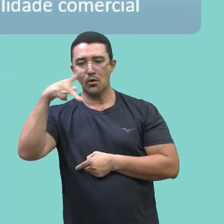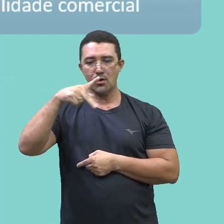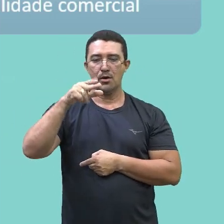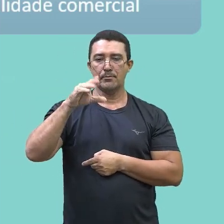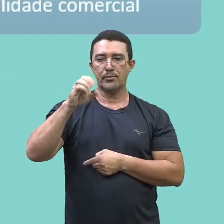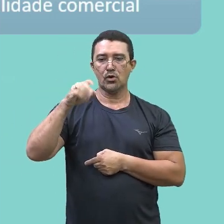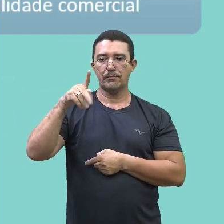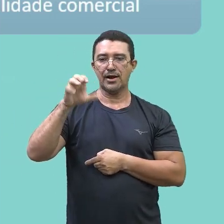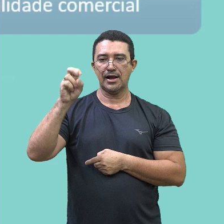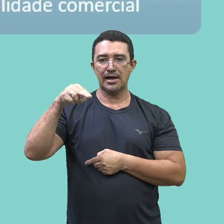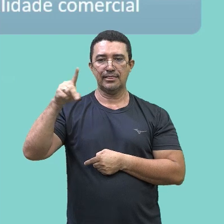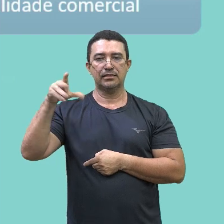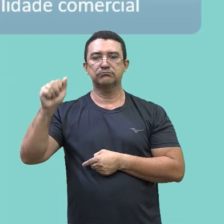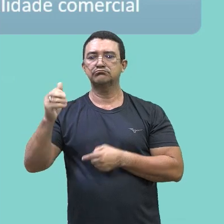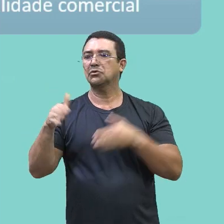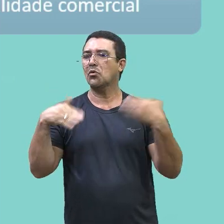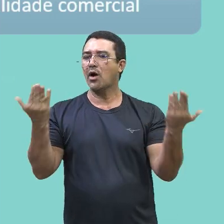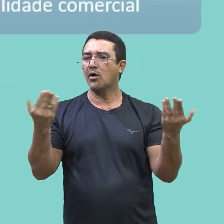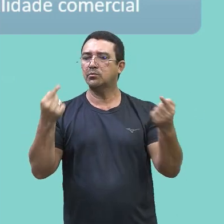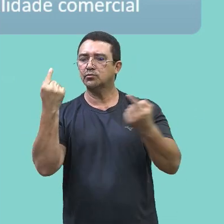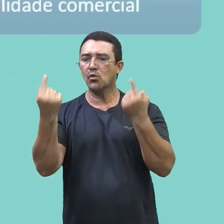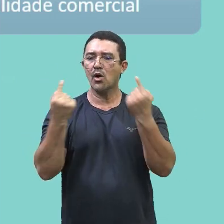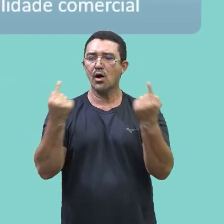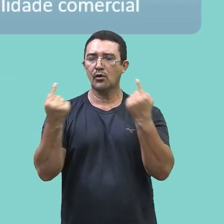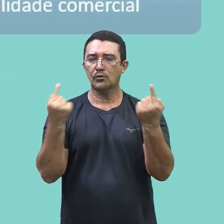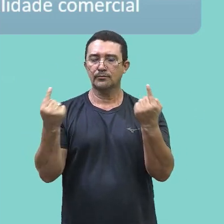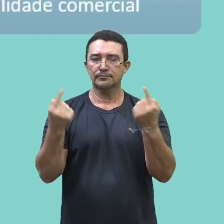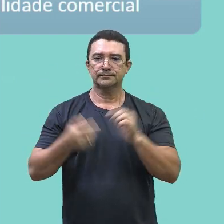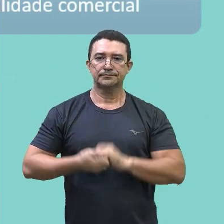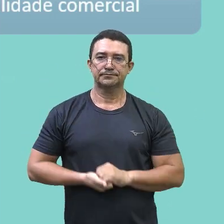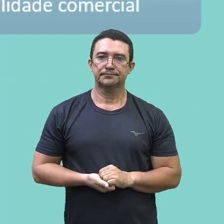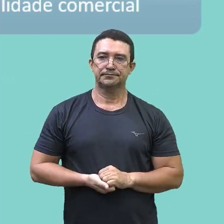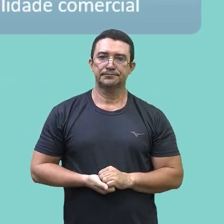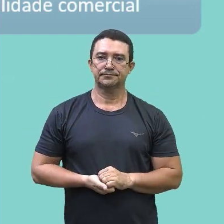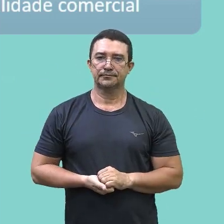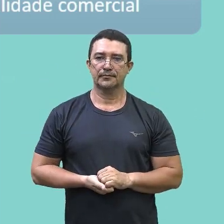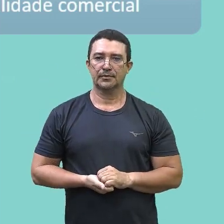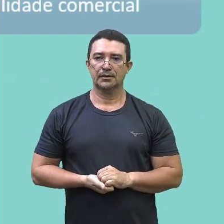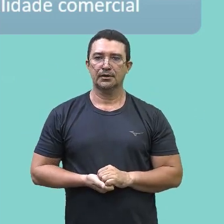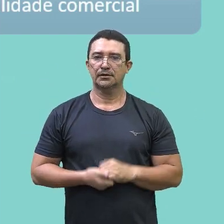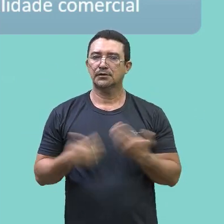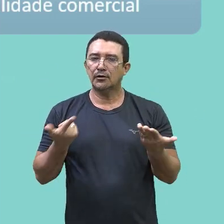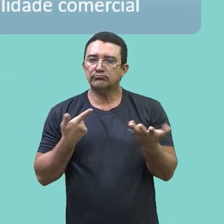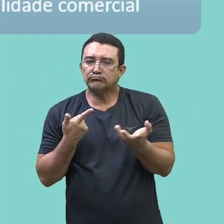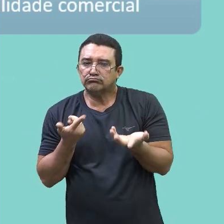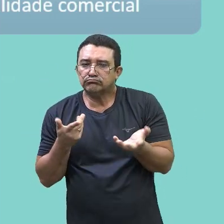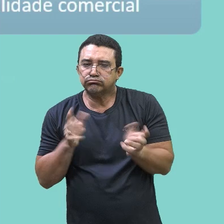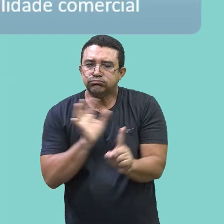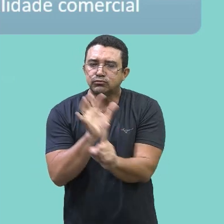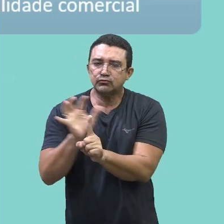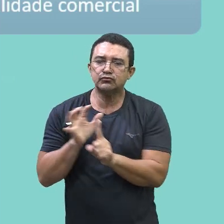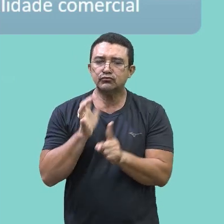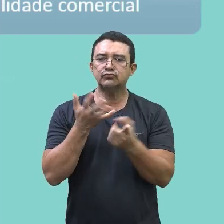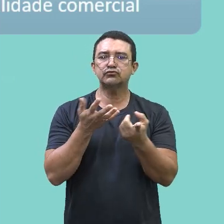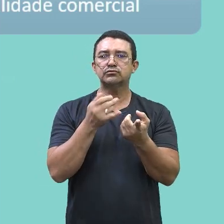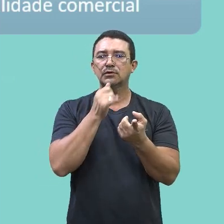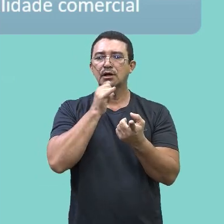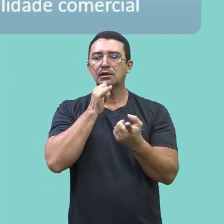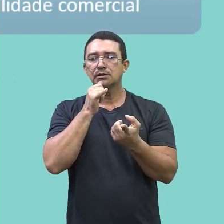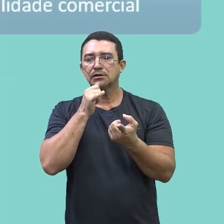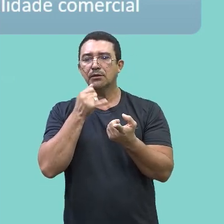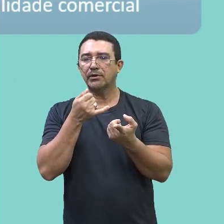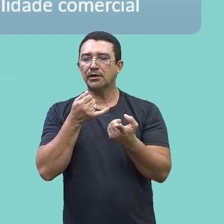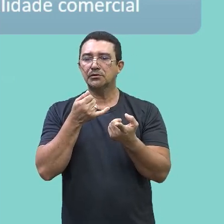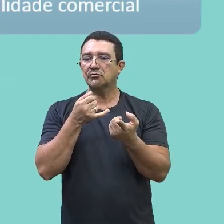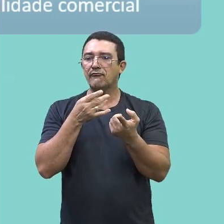ser propaganda. Propaganda, porque sensibilizar, persuadir, moldar atitudes, não fala muito de vender, De